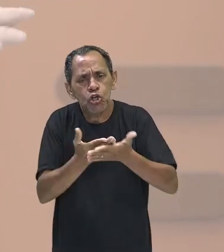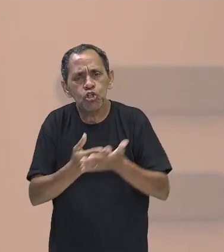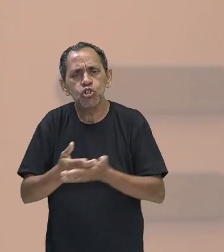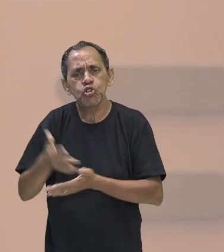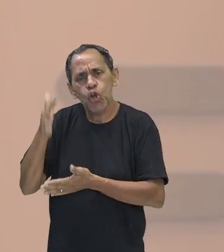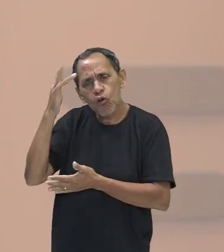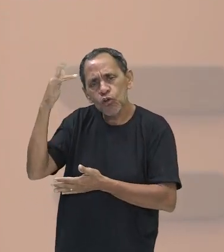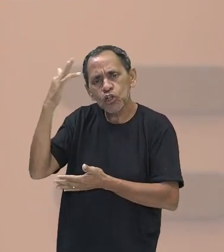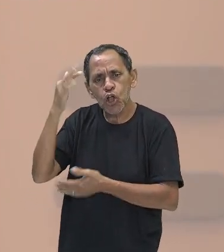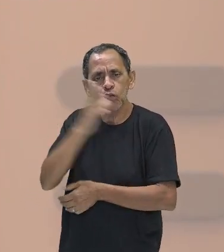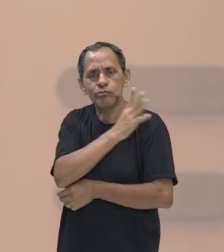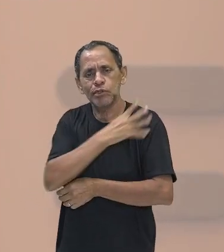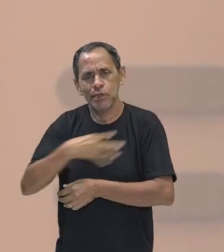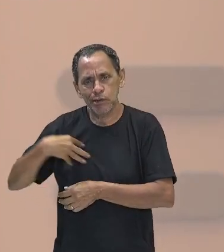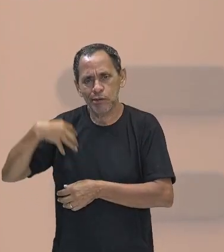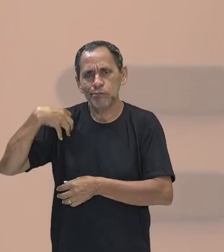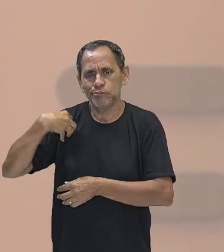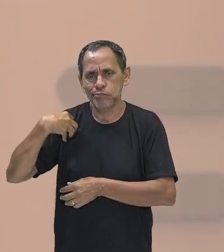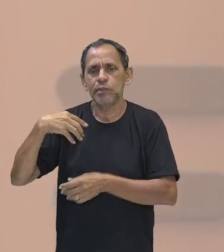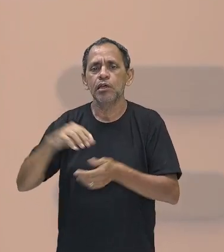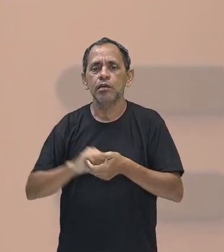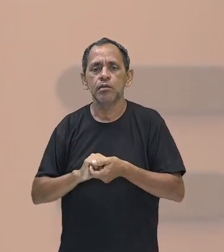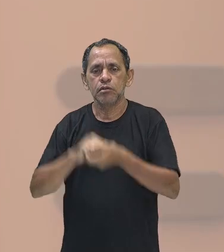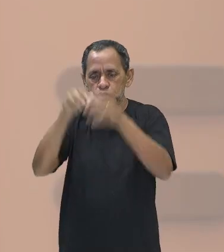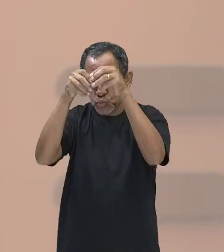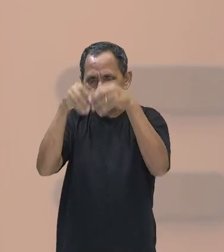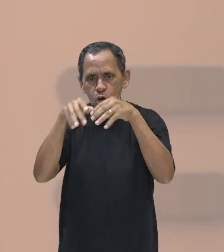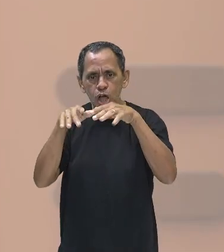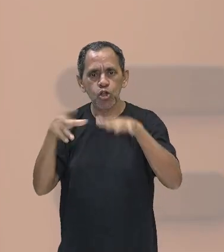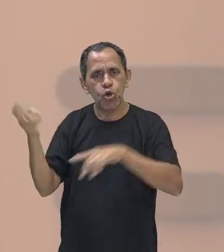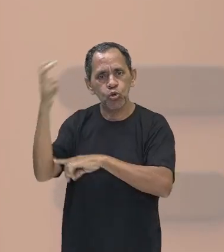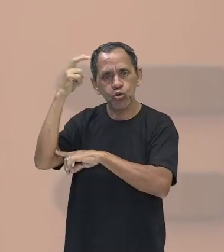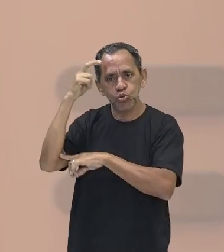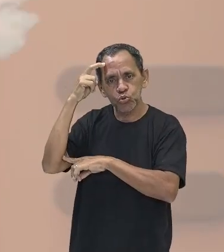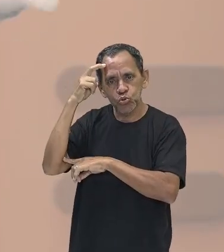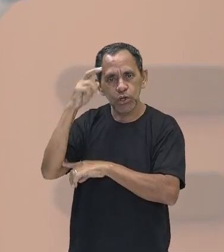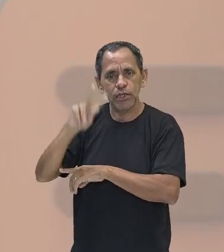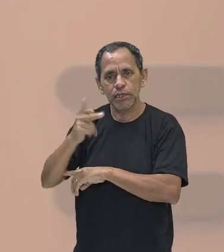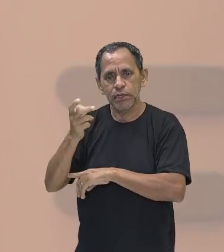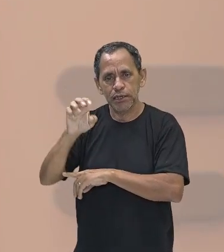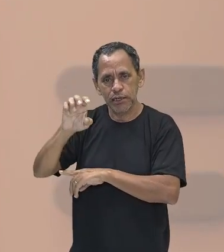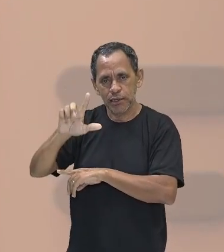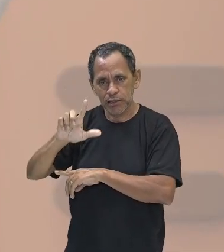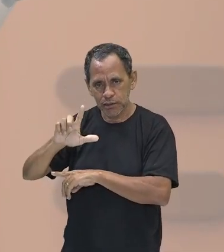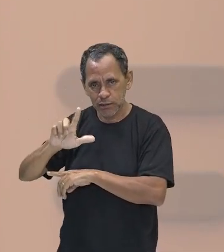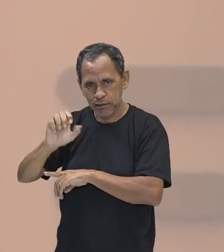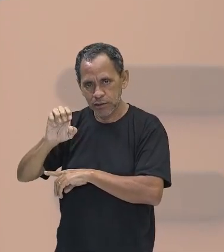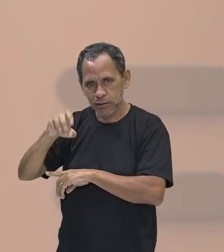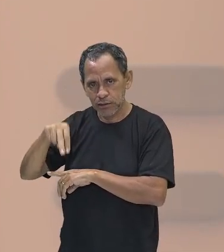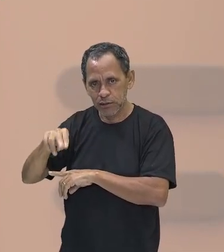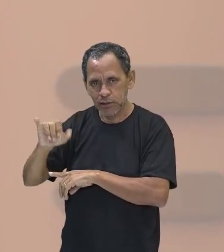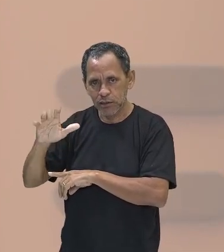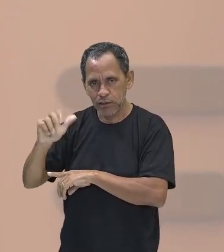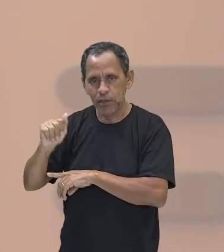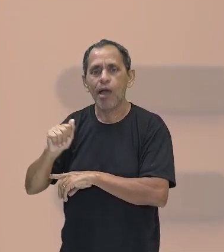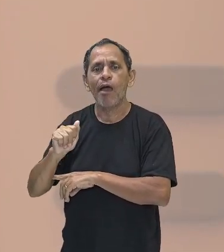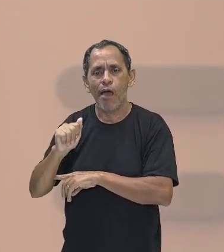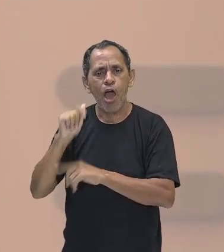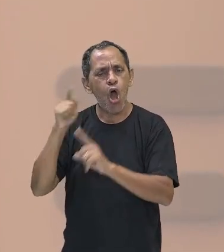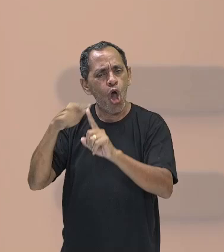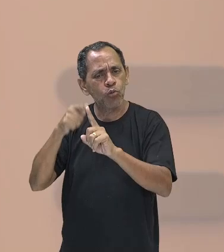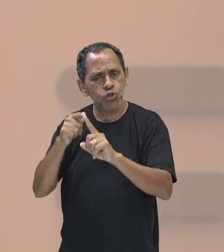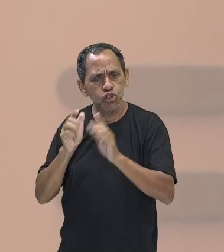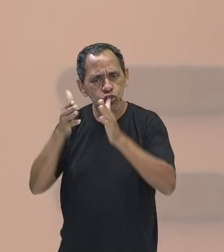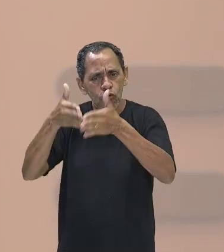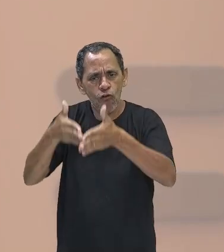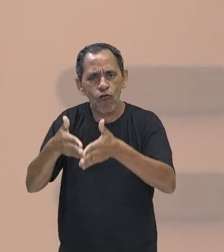então, Aristóteles, e ele fez a difusão, então, da cultura helênica. Queridos, eu atingi o meu objetivo para falar um pouco sobre,